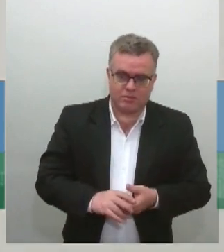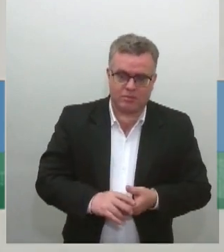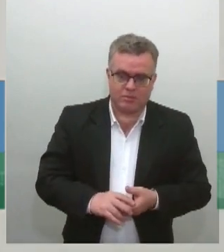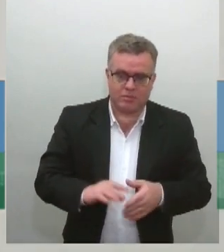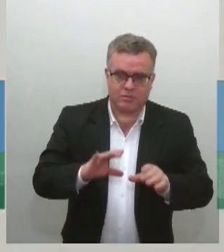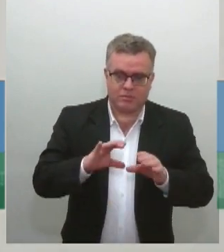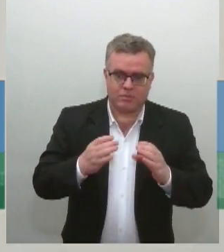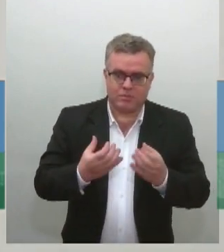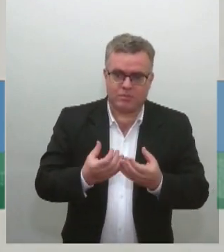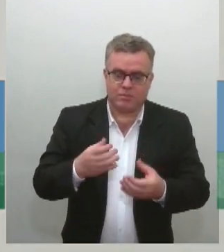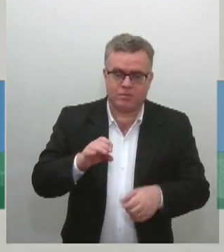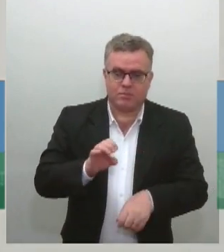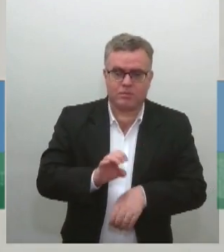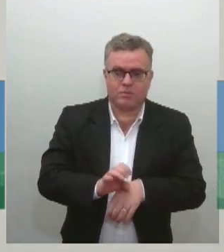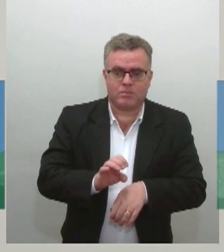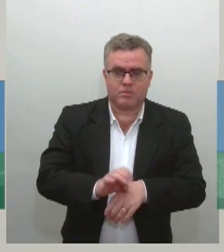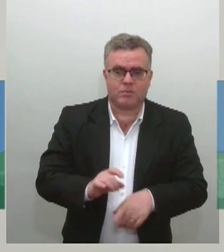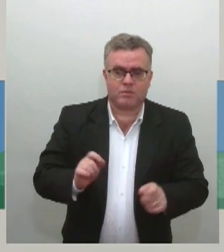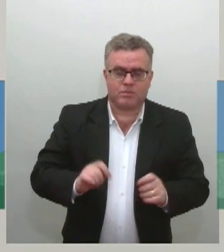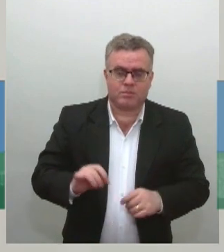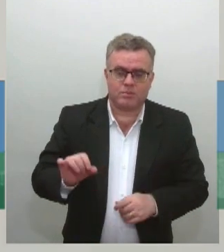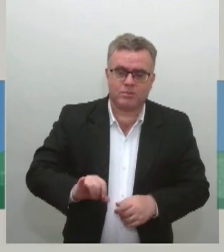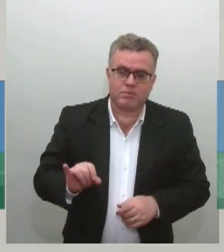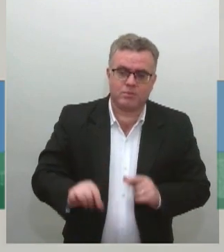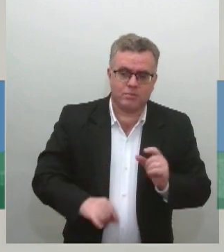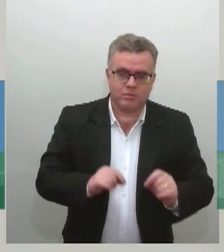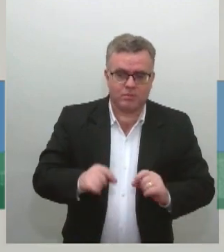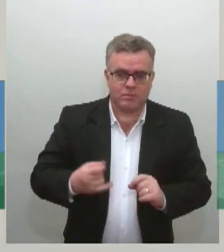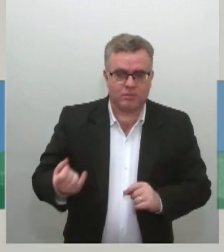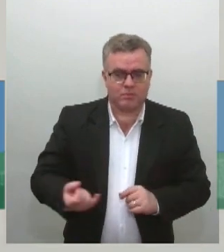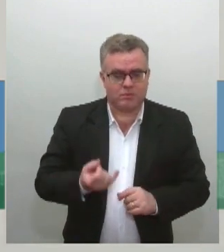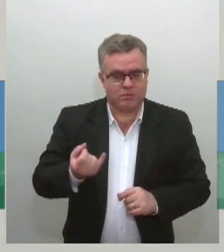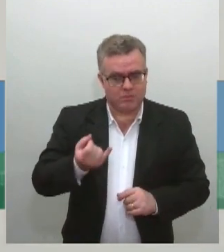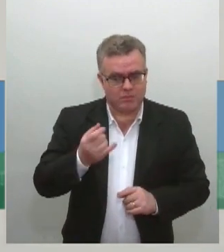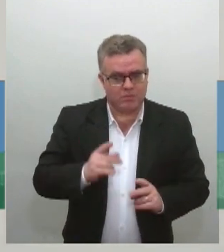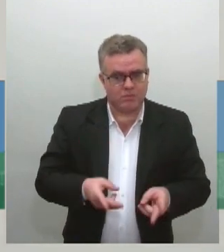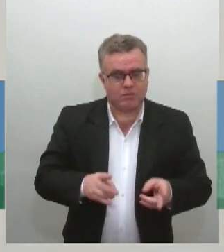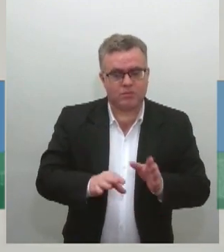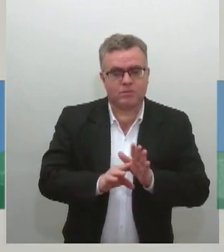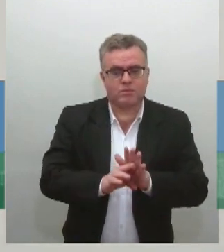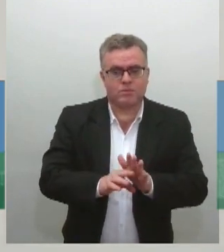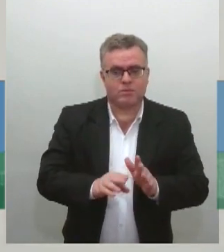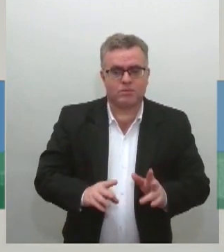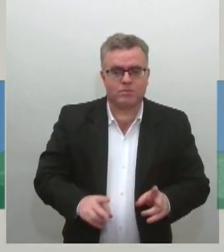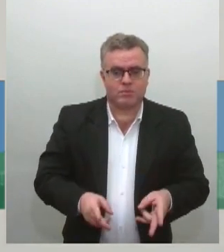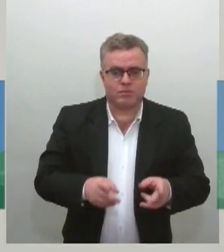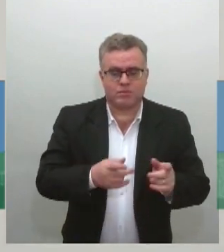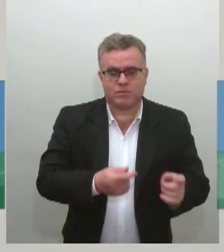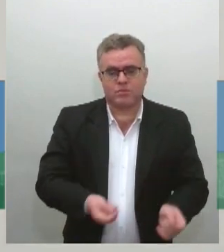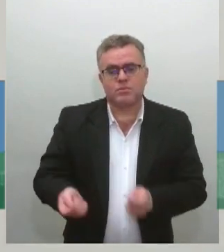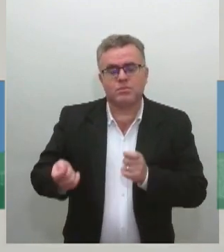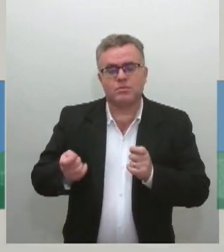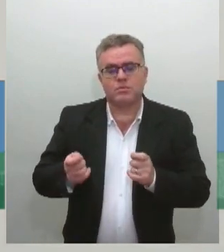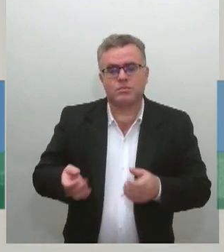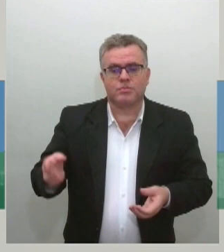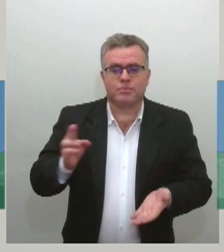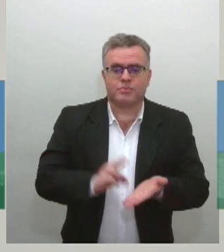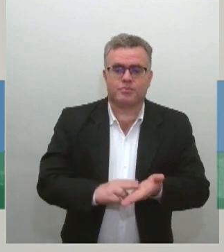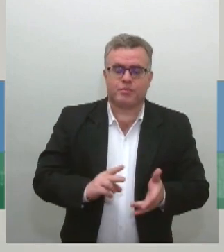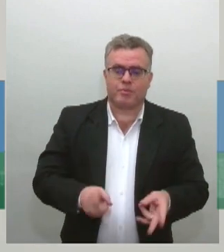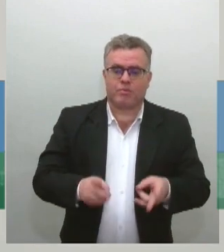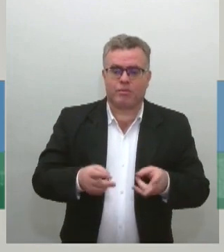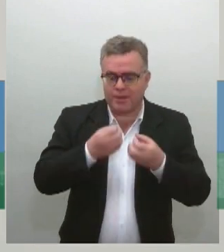muito significativa e muito representativa, o que nos garantiu